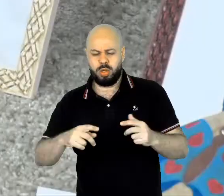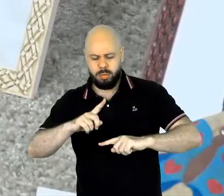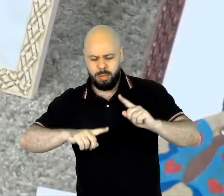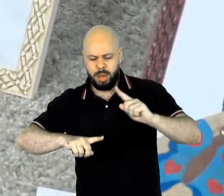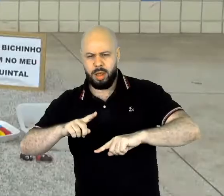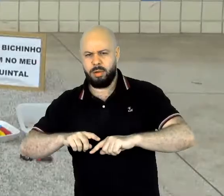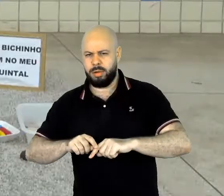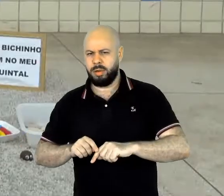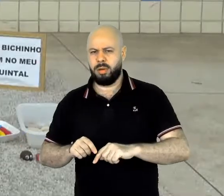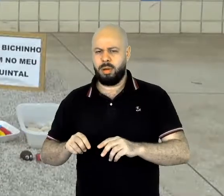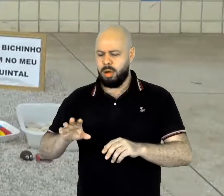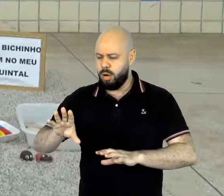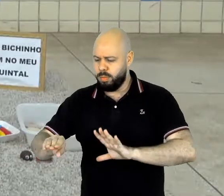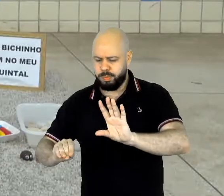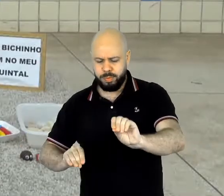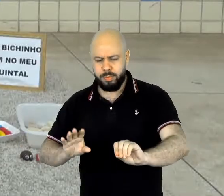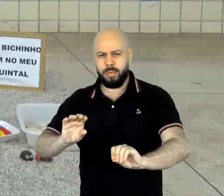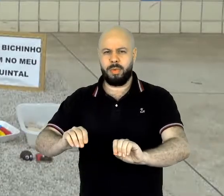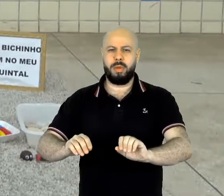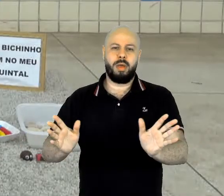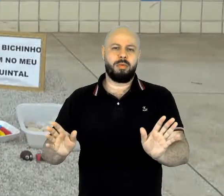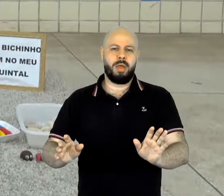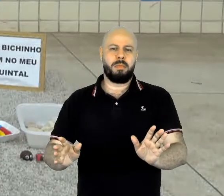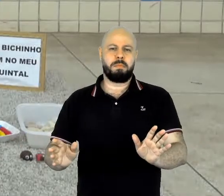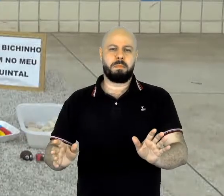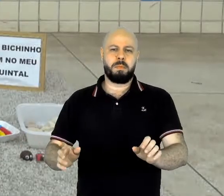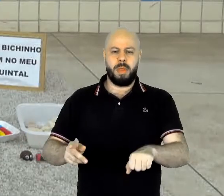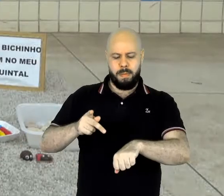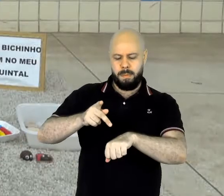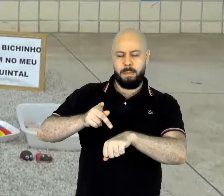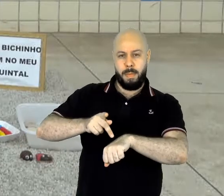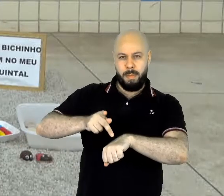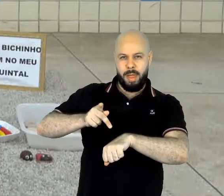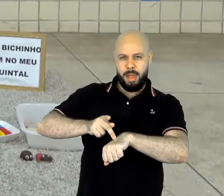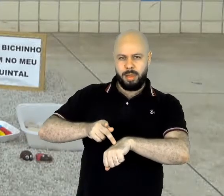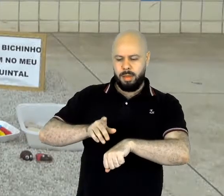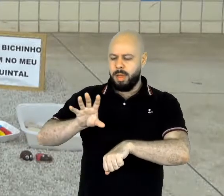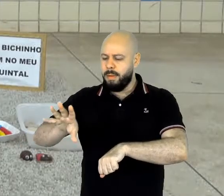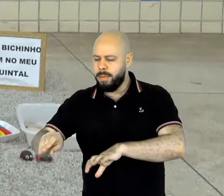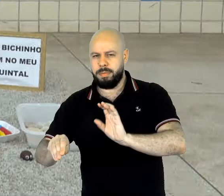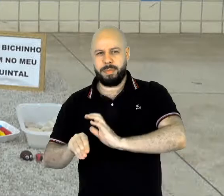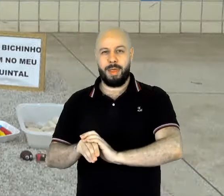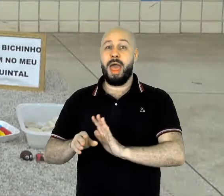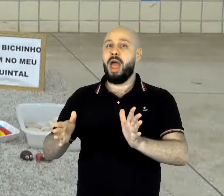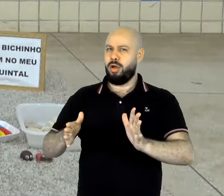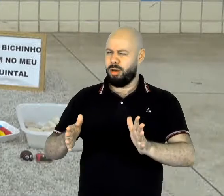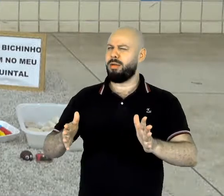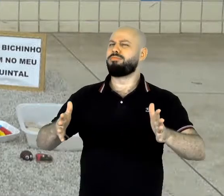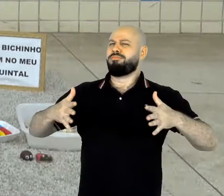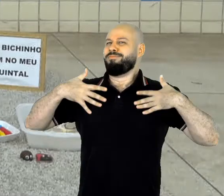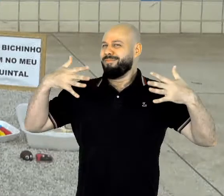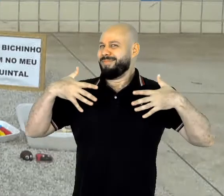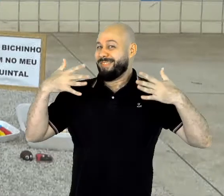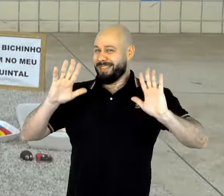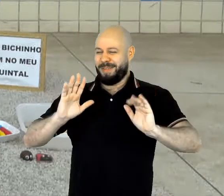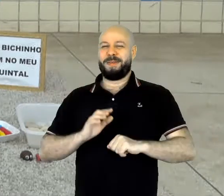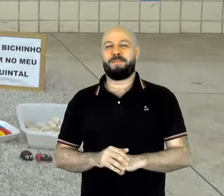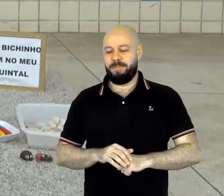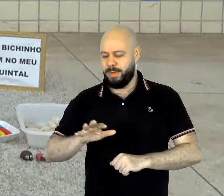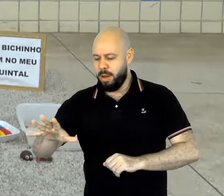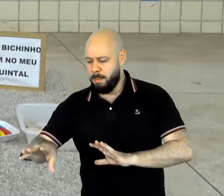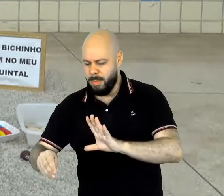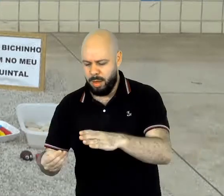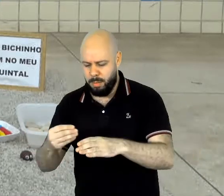legais que vai ter lá. Por exemplo, pedra. Você vai trazer essas pedras porque a nossa proposta agora é bem alegre. Você vai recolher essas pedras com a